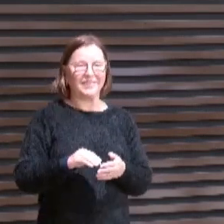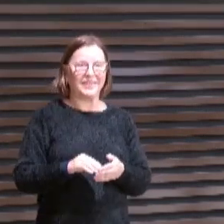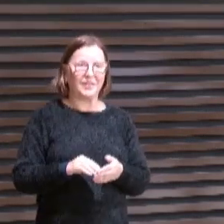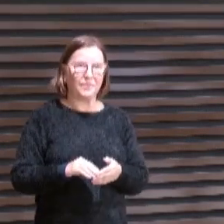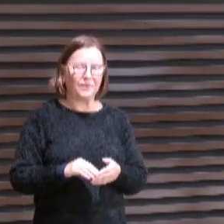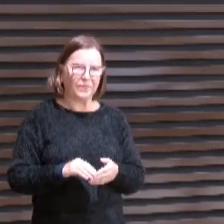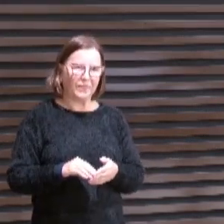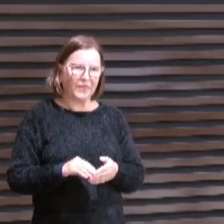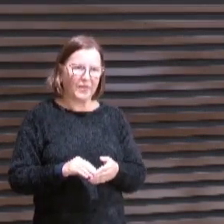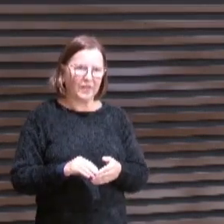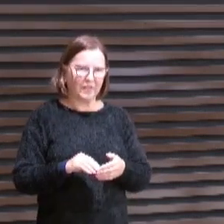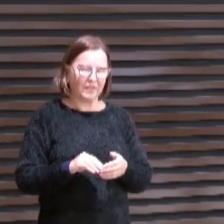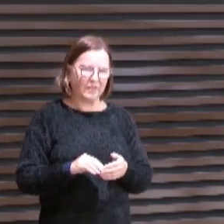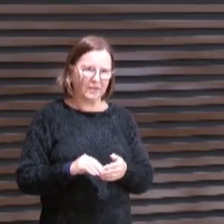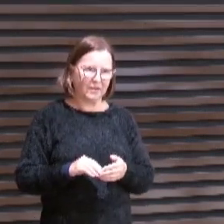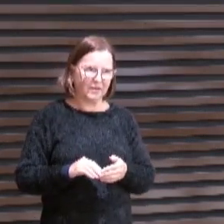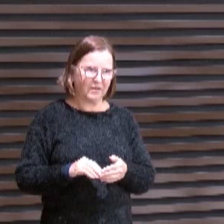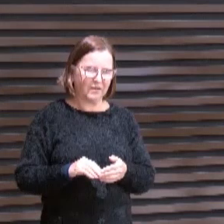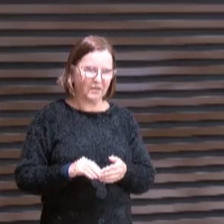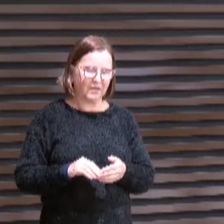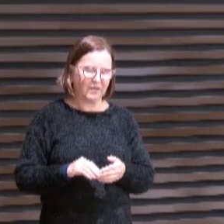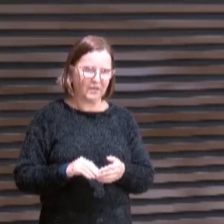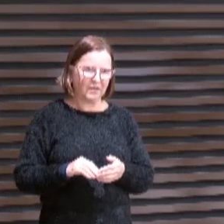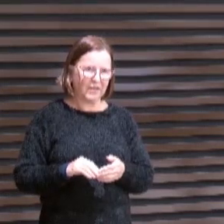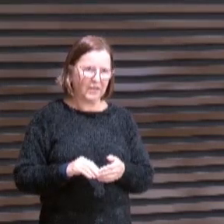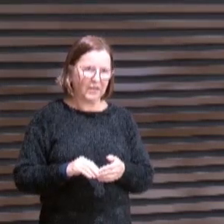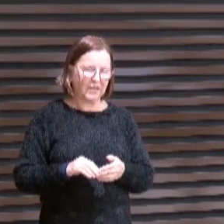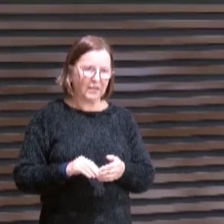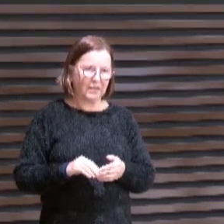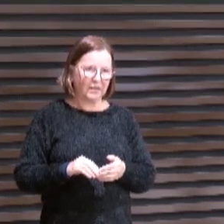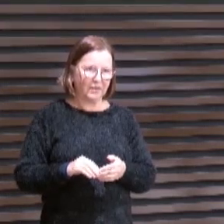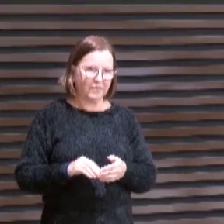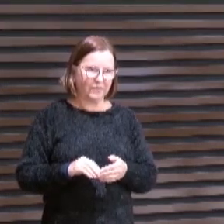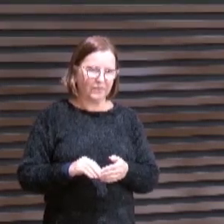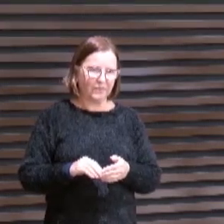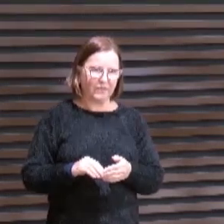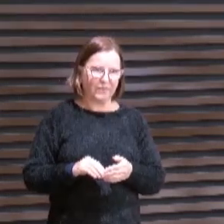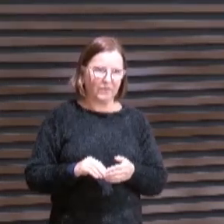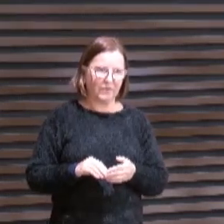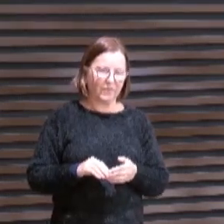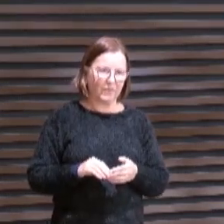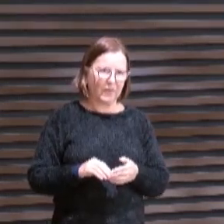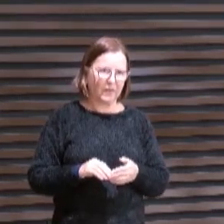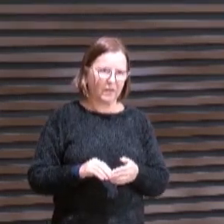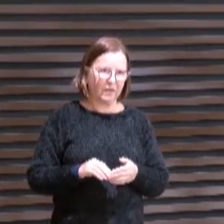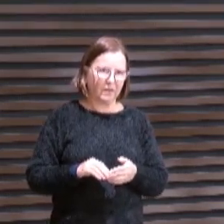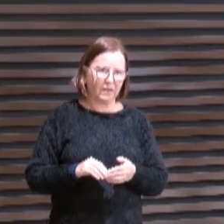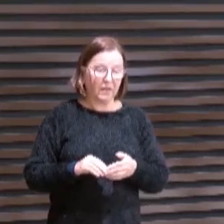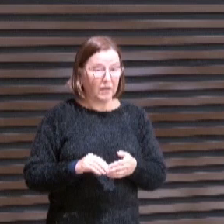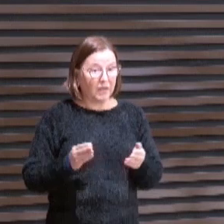humano, onde um gladiador vencedor teria que sacrificar o